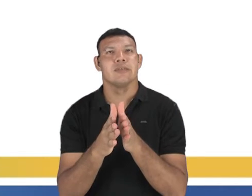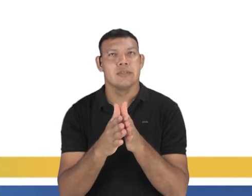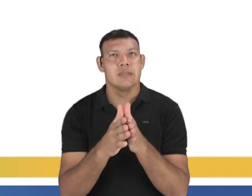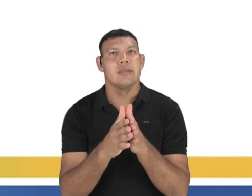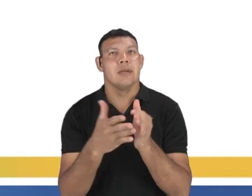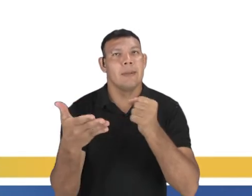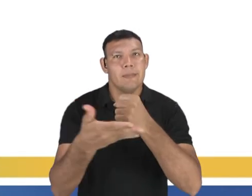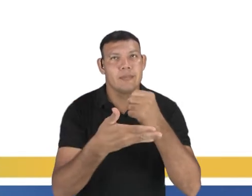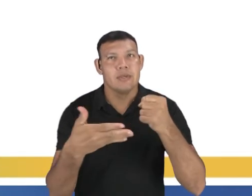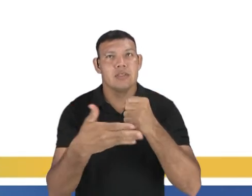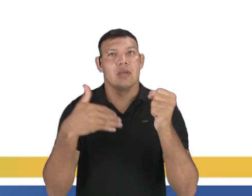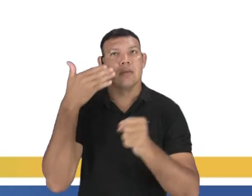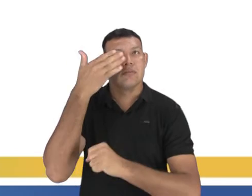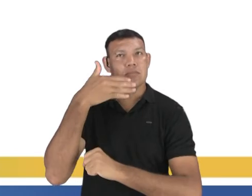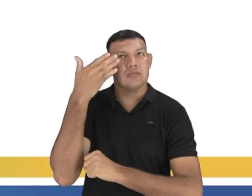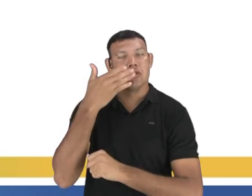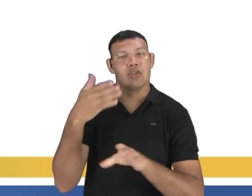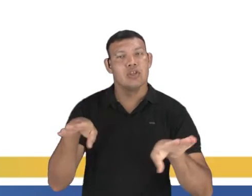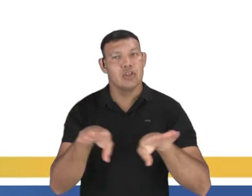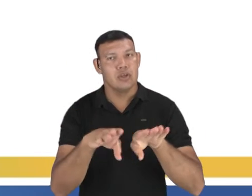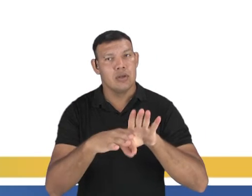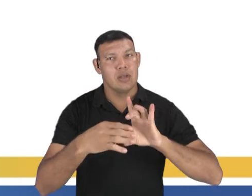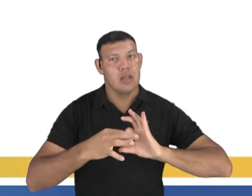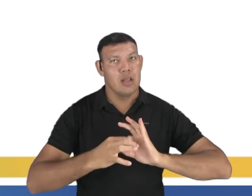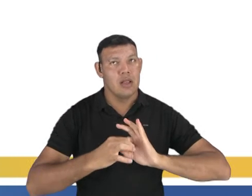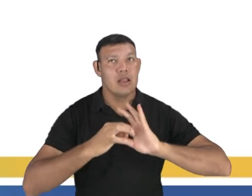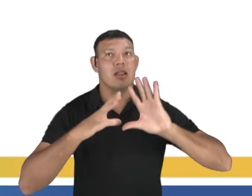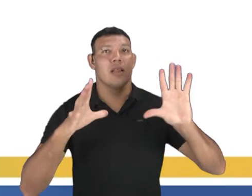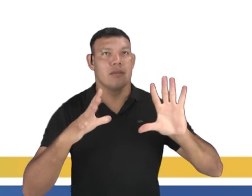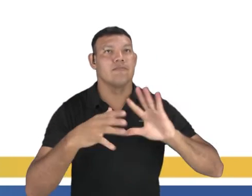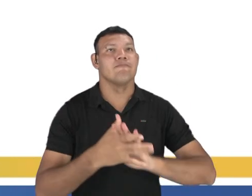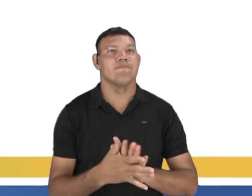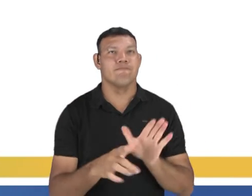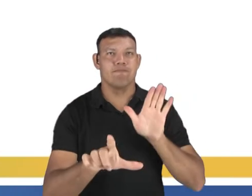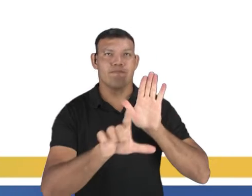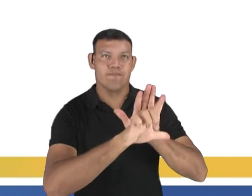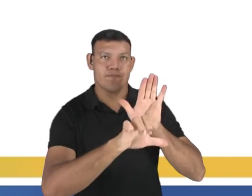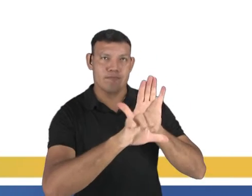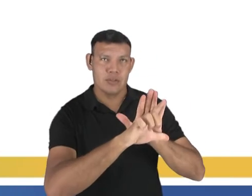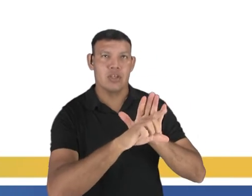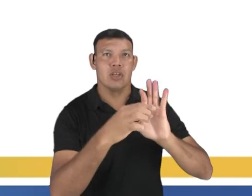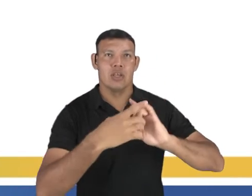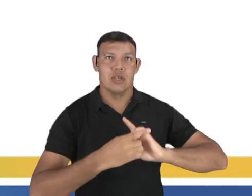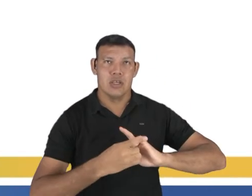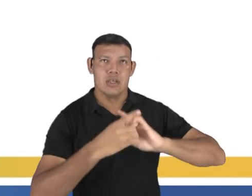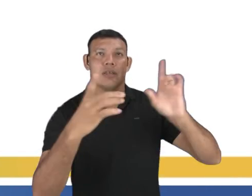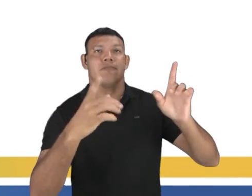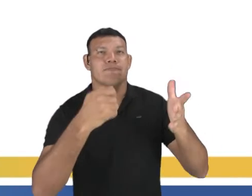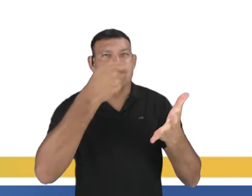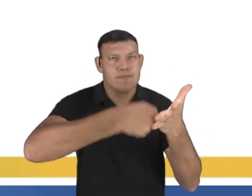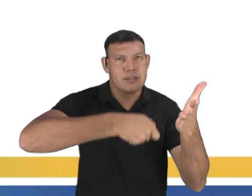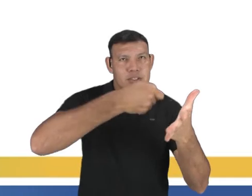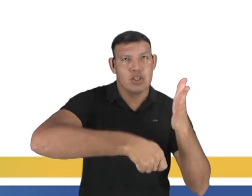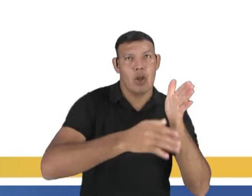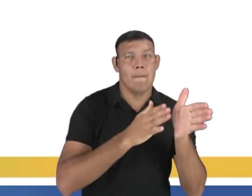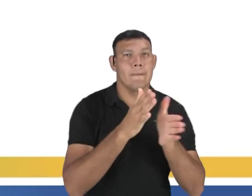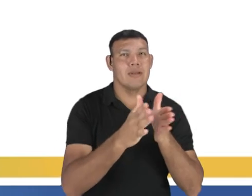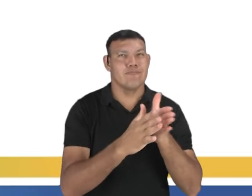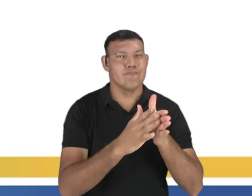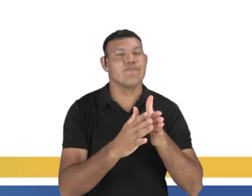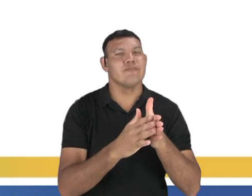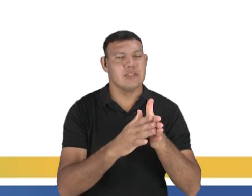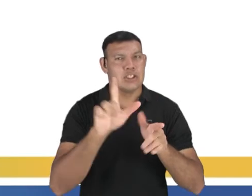na deliberação. A legitimidade democrática exige que o processo de tomada de